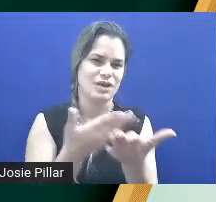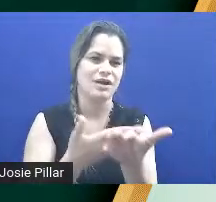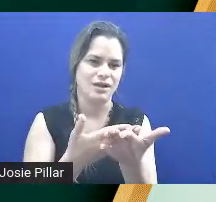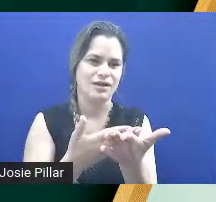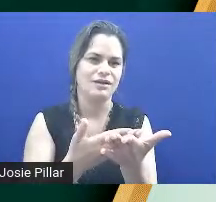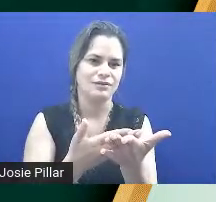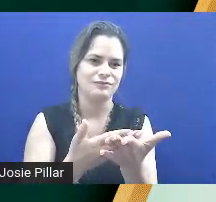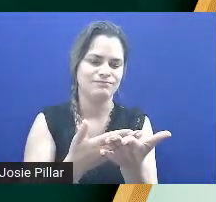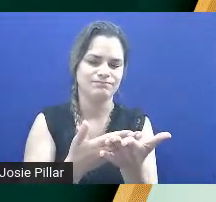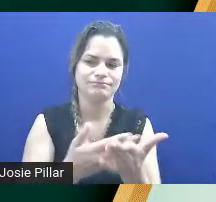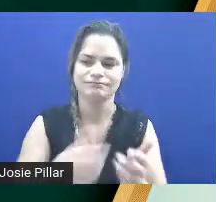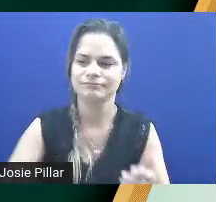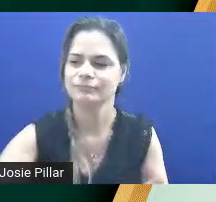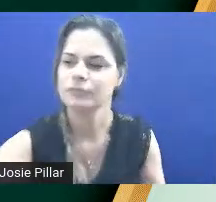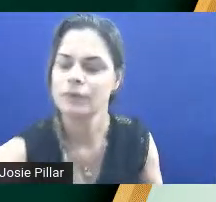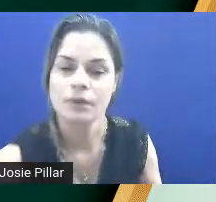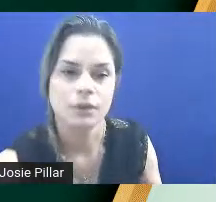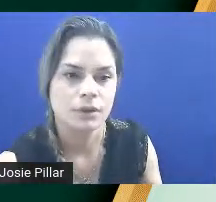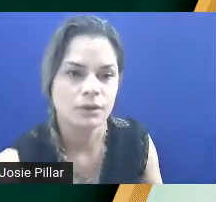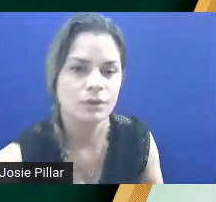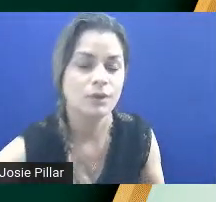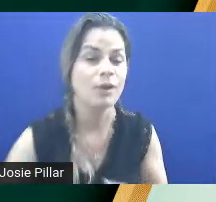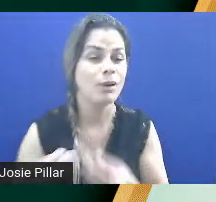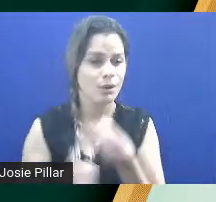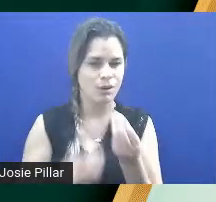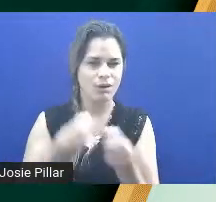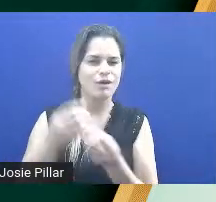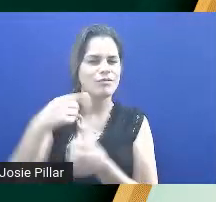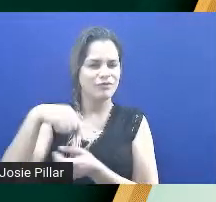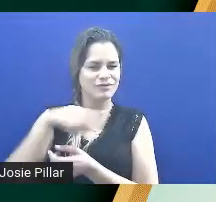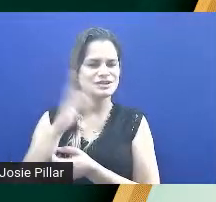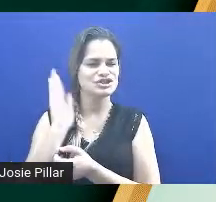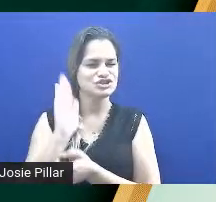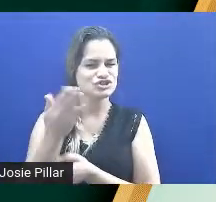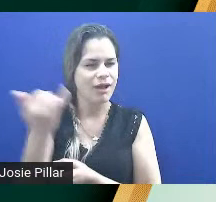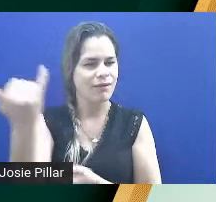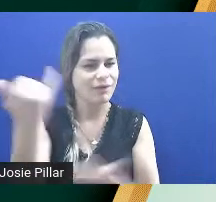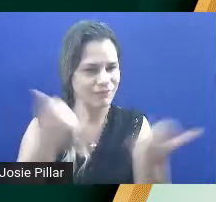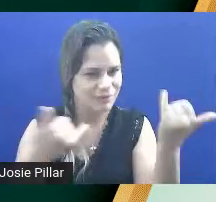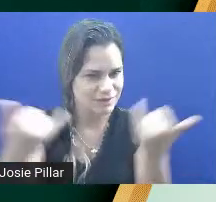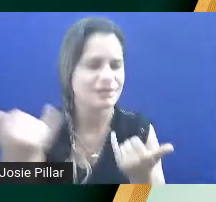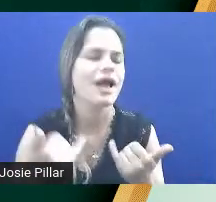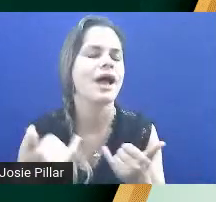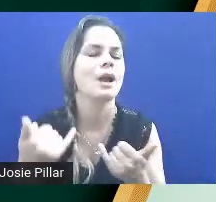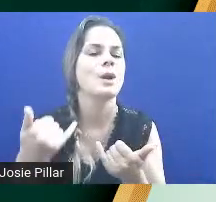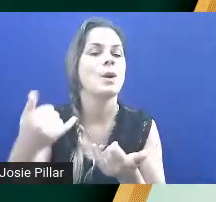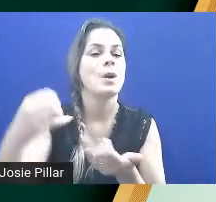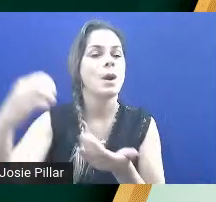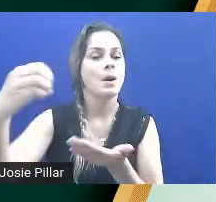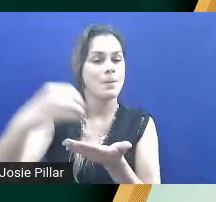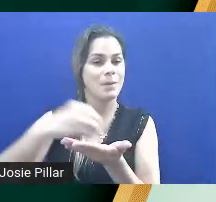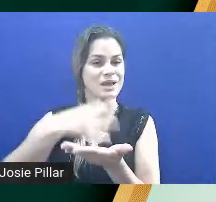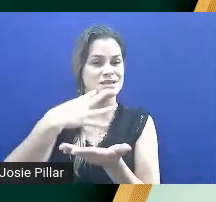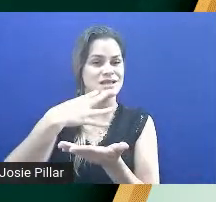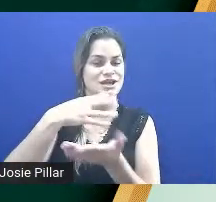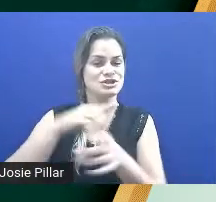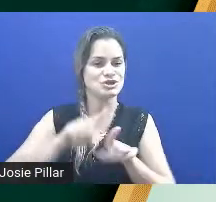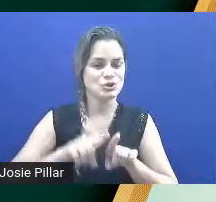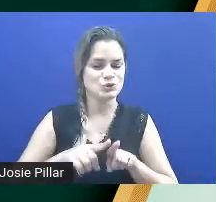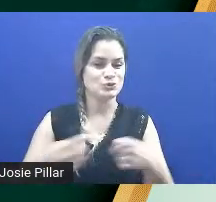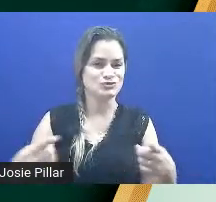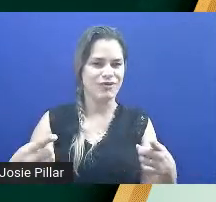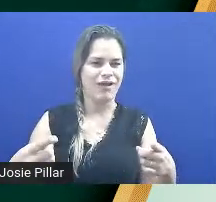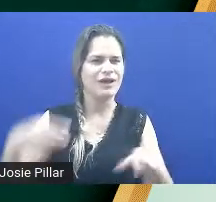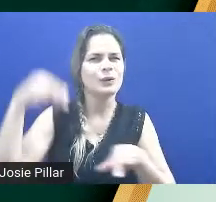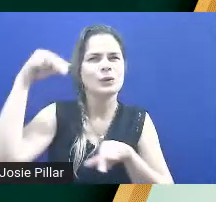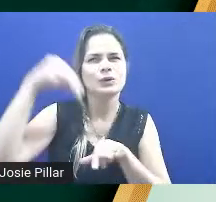bancos escolares, né? E como vocês bem me disseram, né, numa mensagem lá naquele churrasco, né, de novembro